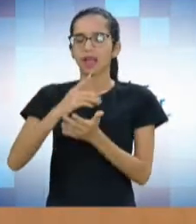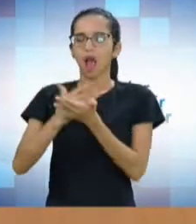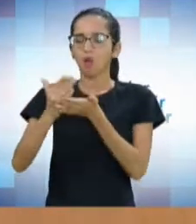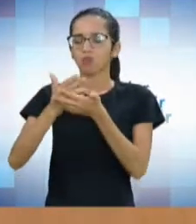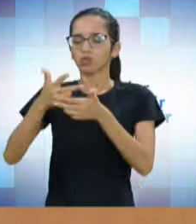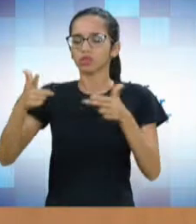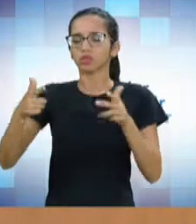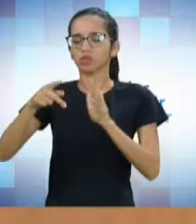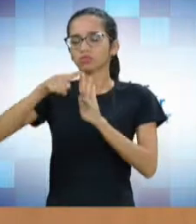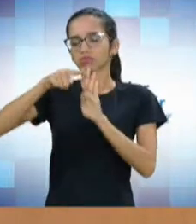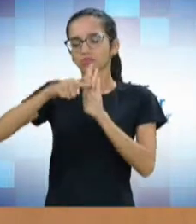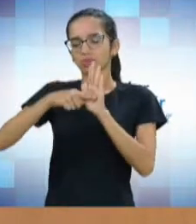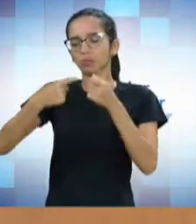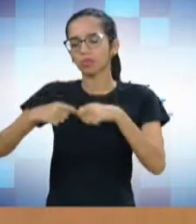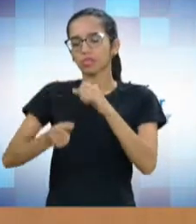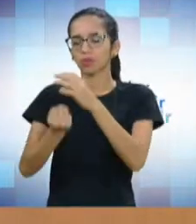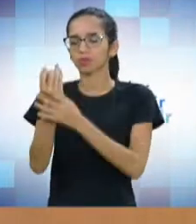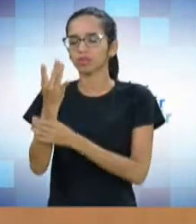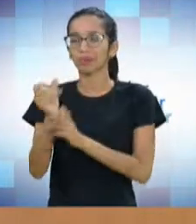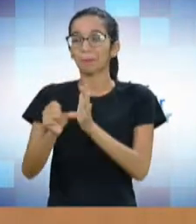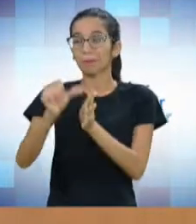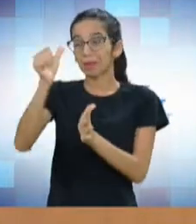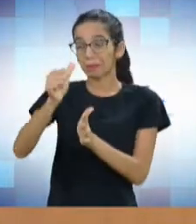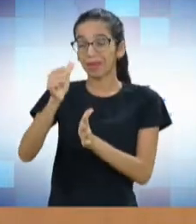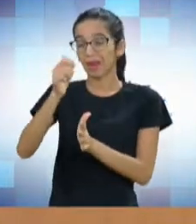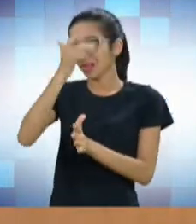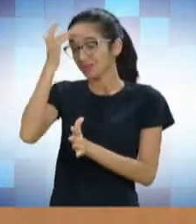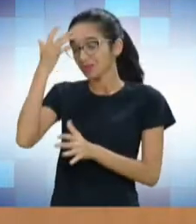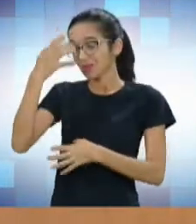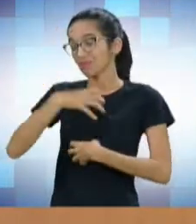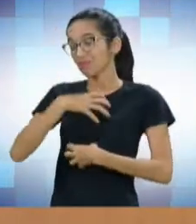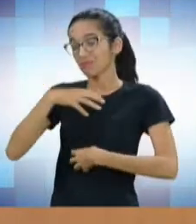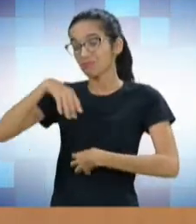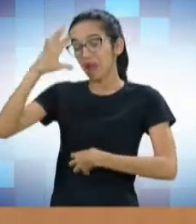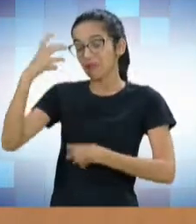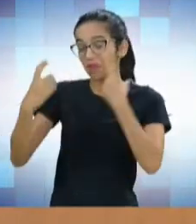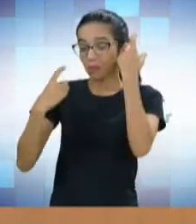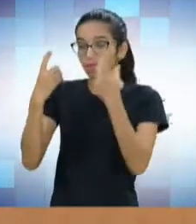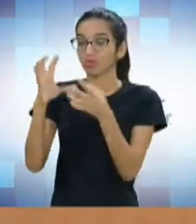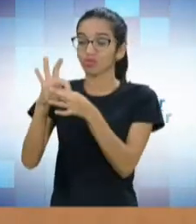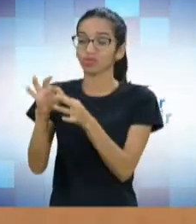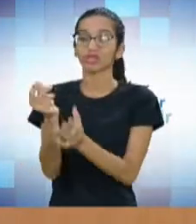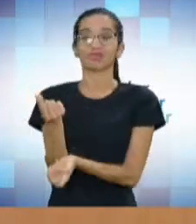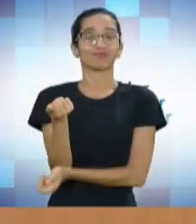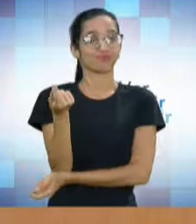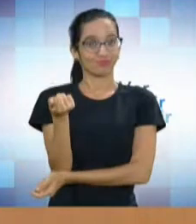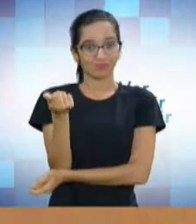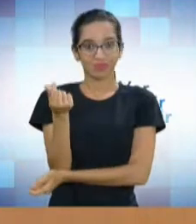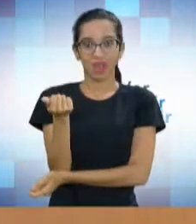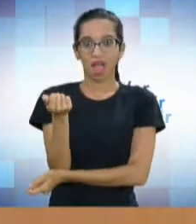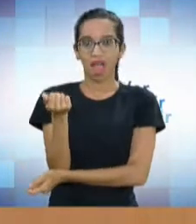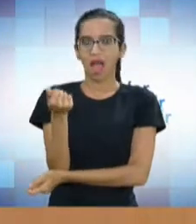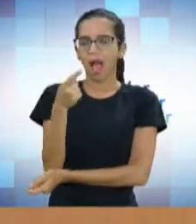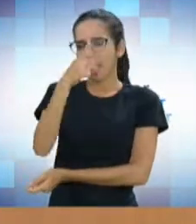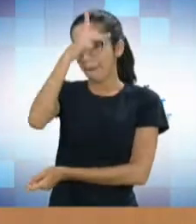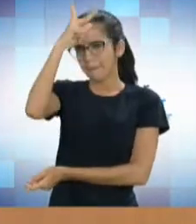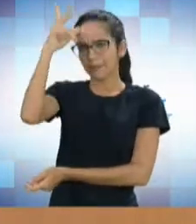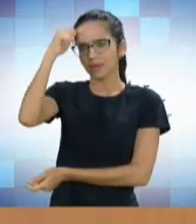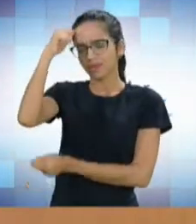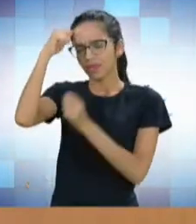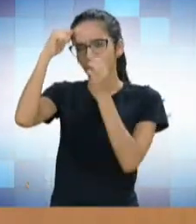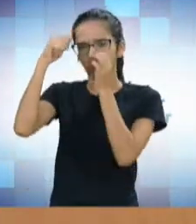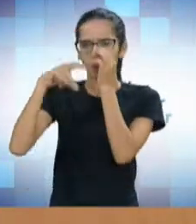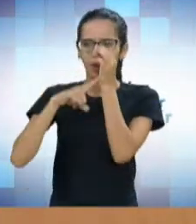que preocupa muita gente o lado financeiro ea prefeitura tem uma estrutura de um banco para que possa